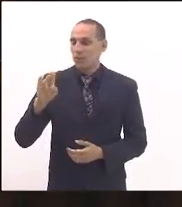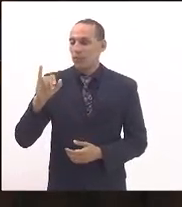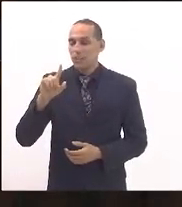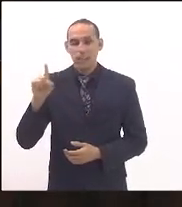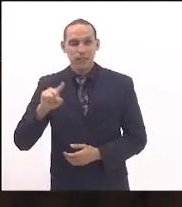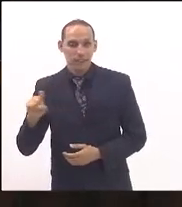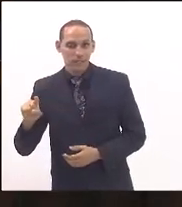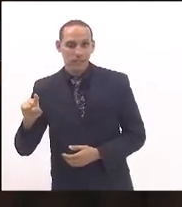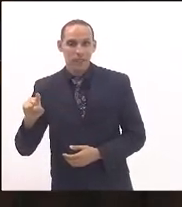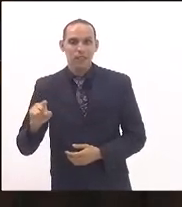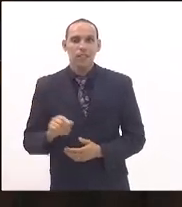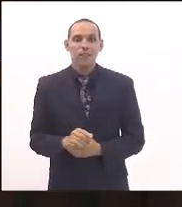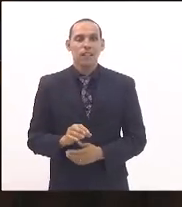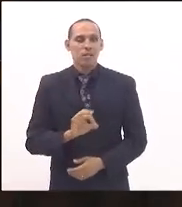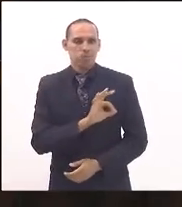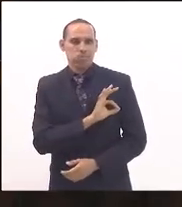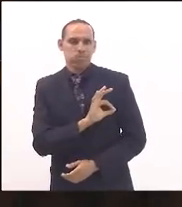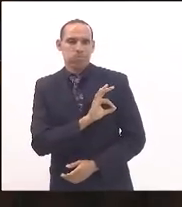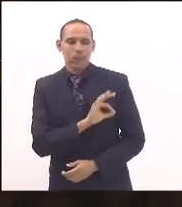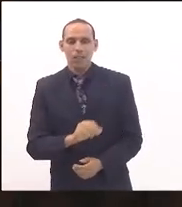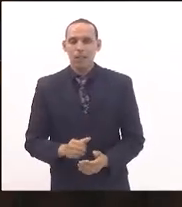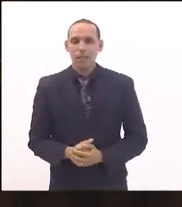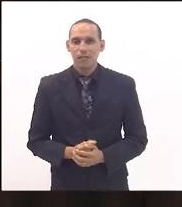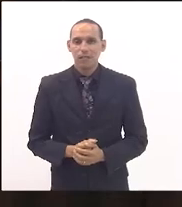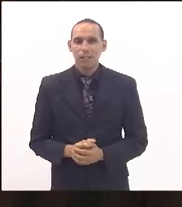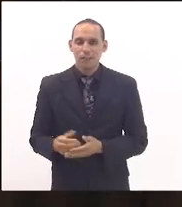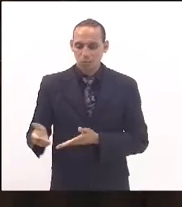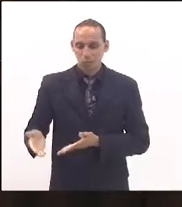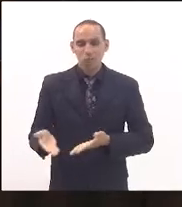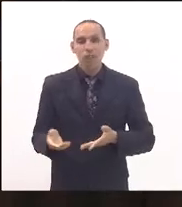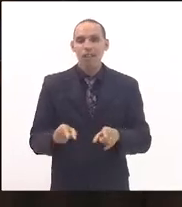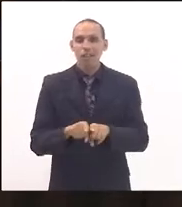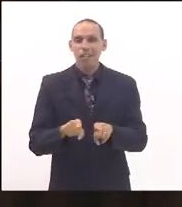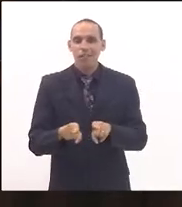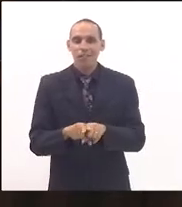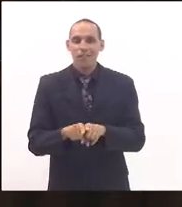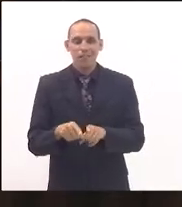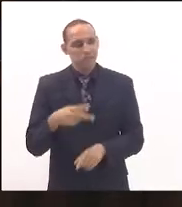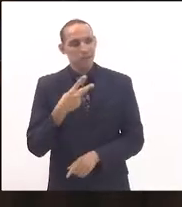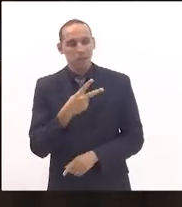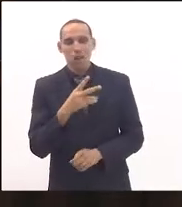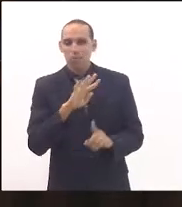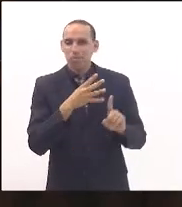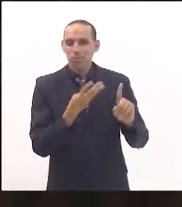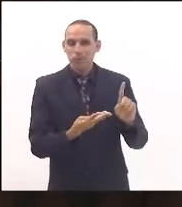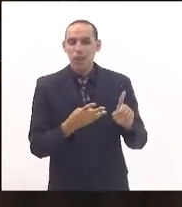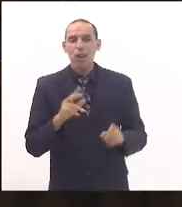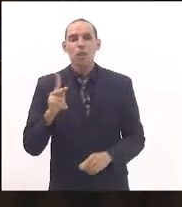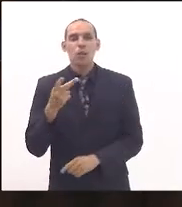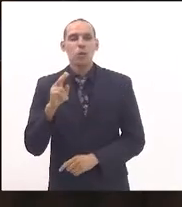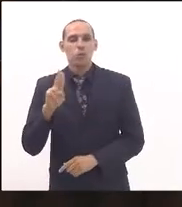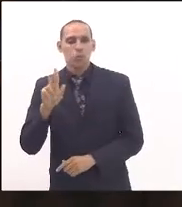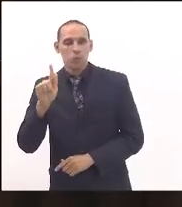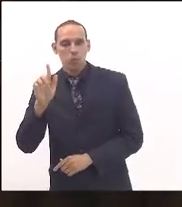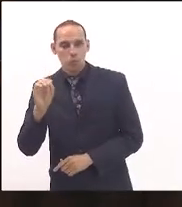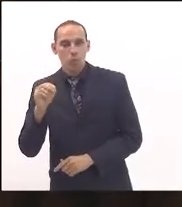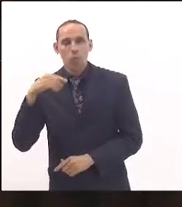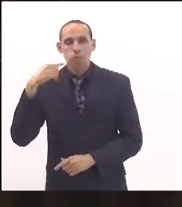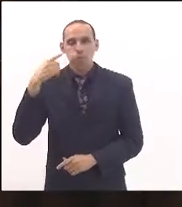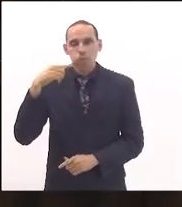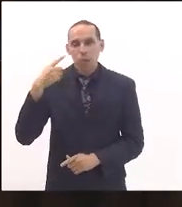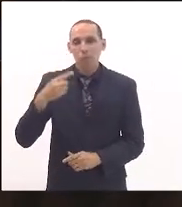Henrique Max delegado convidado também da homenageada Hugo de Oliveira